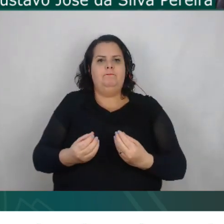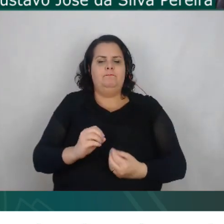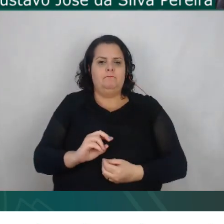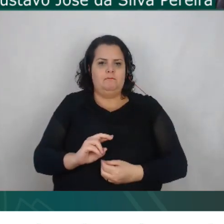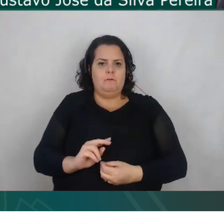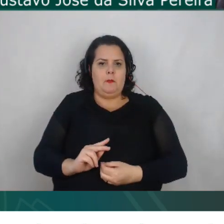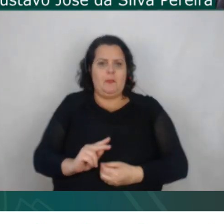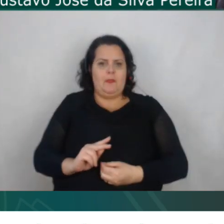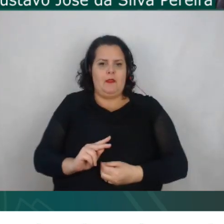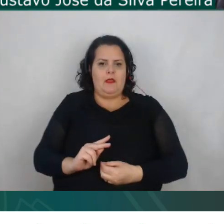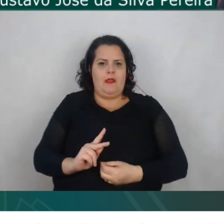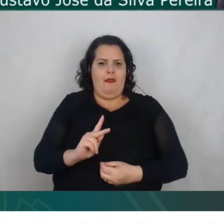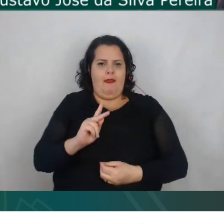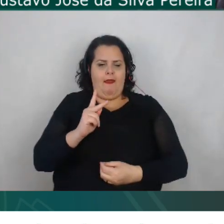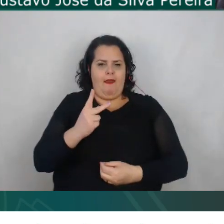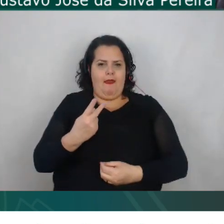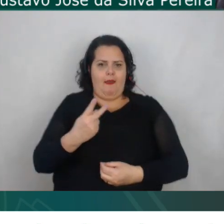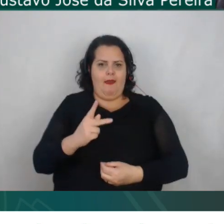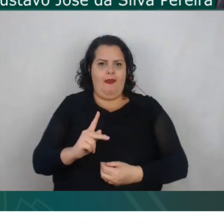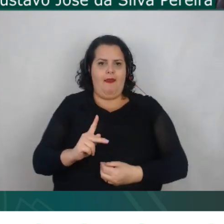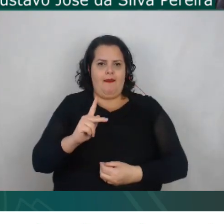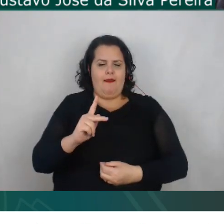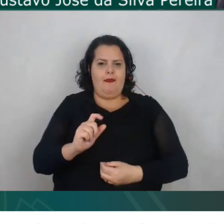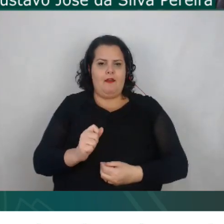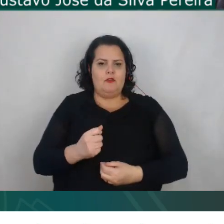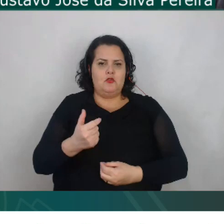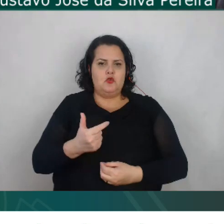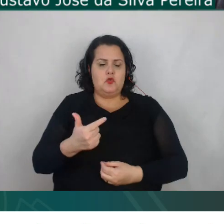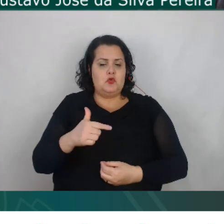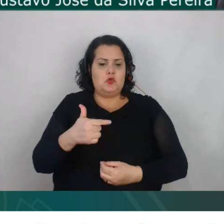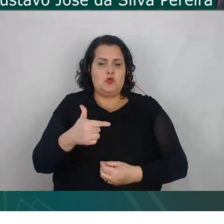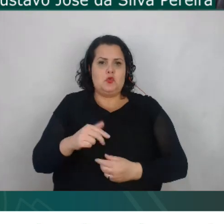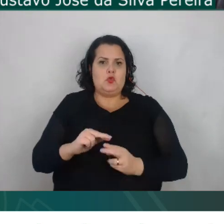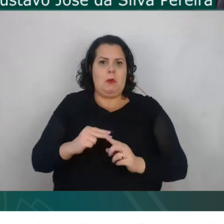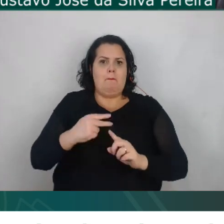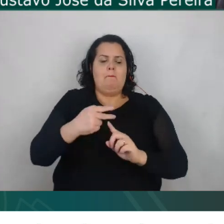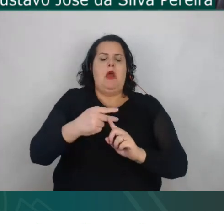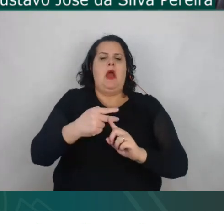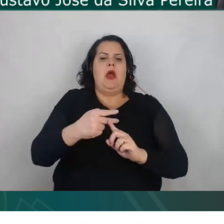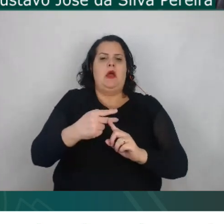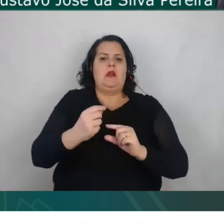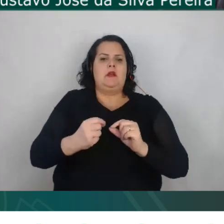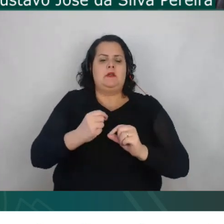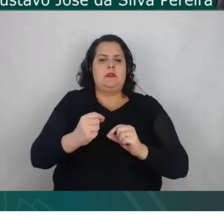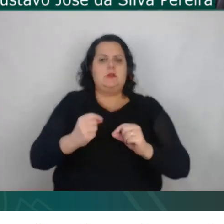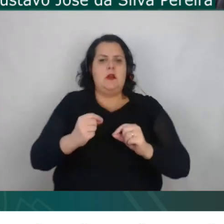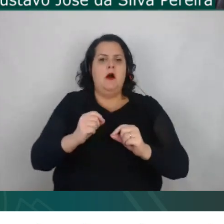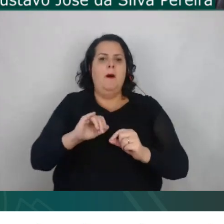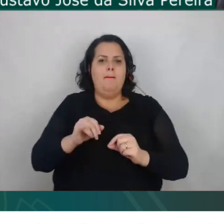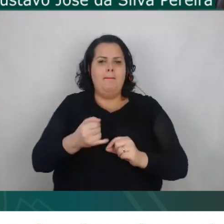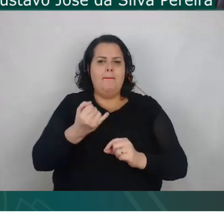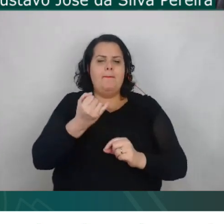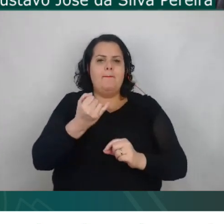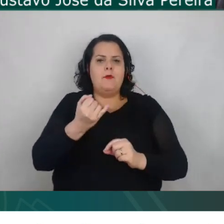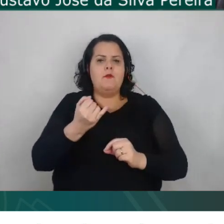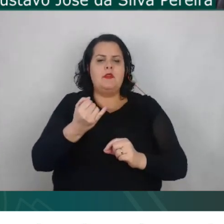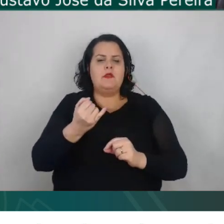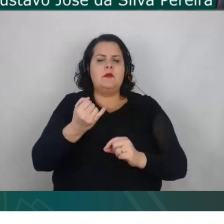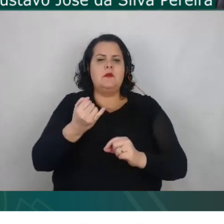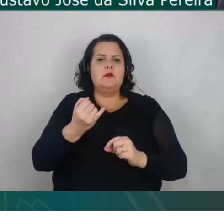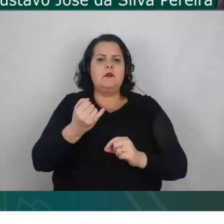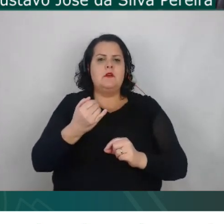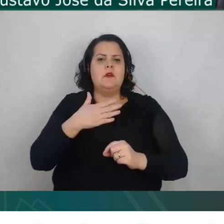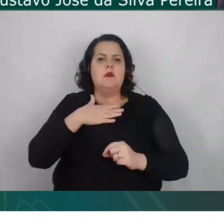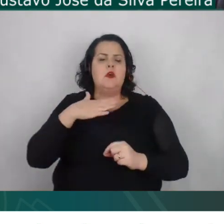tão elevado quanto nos outros tecidos. E aproveitando o pulmão, se existe já relato